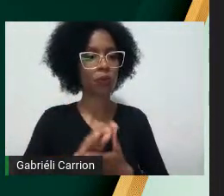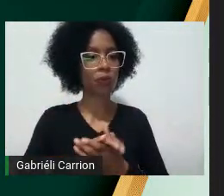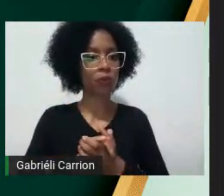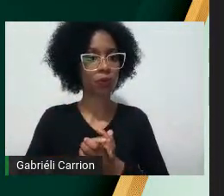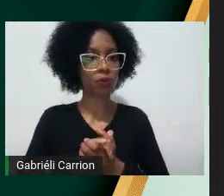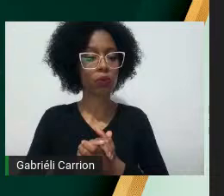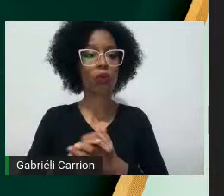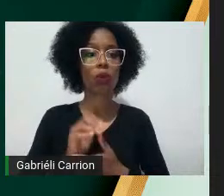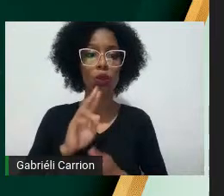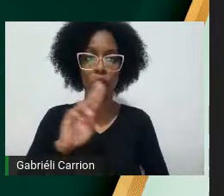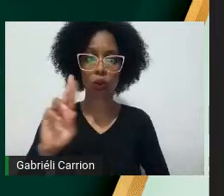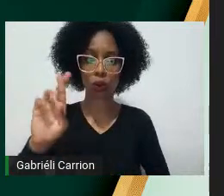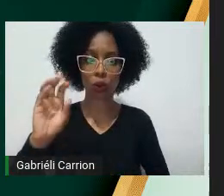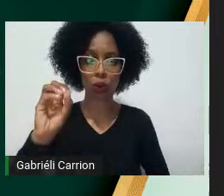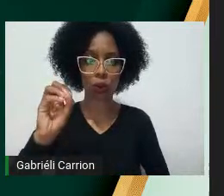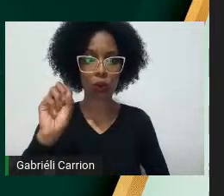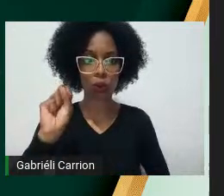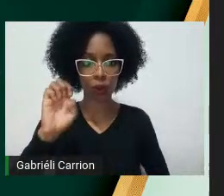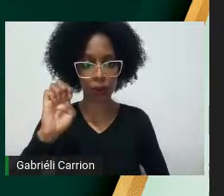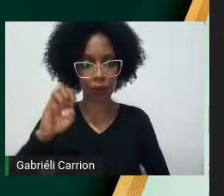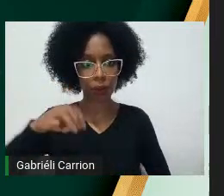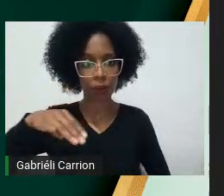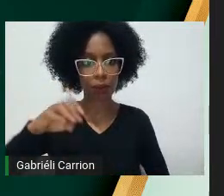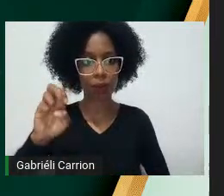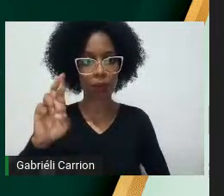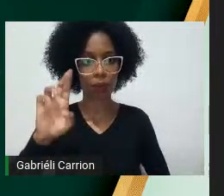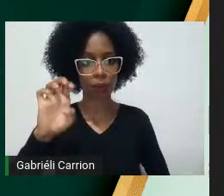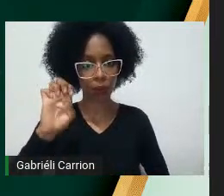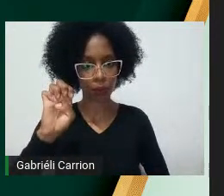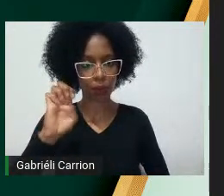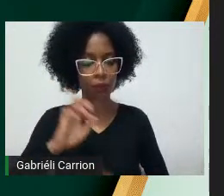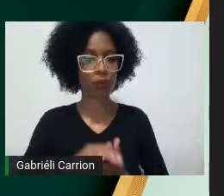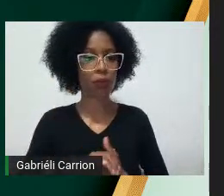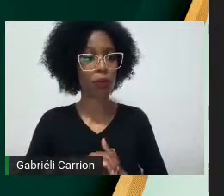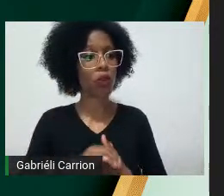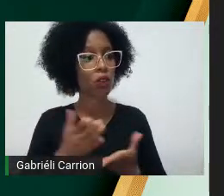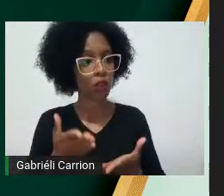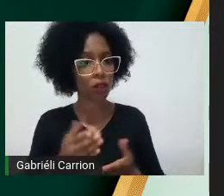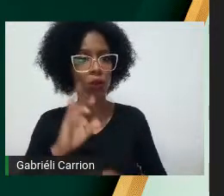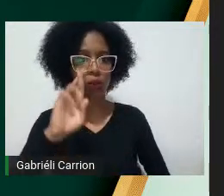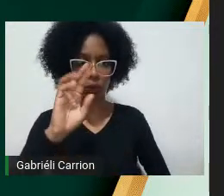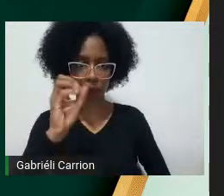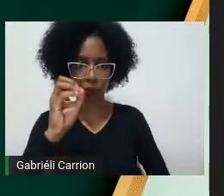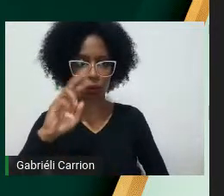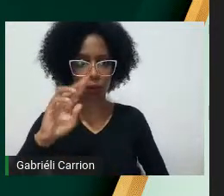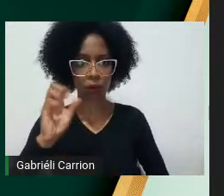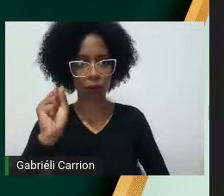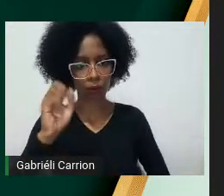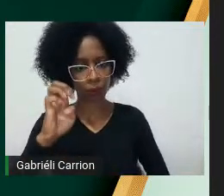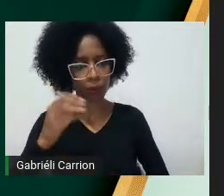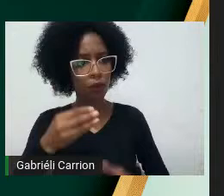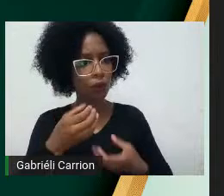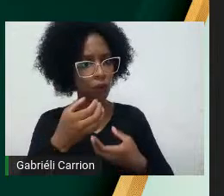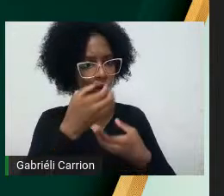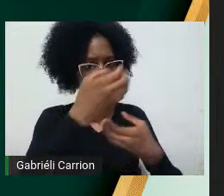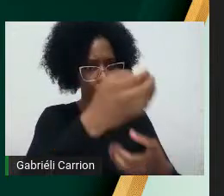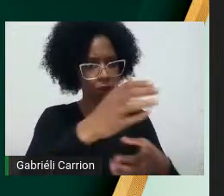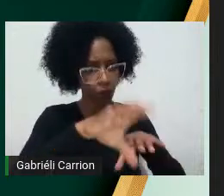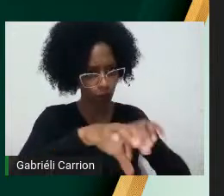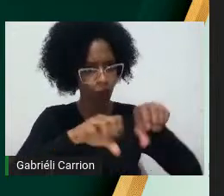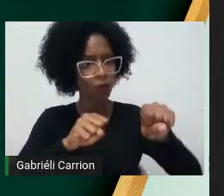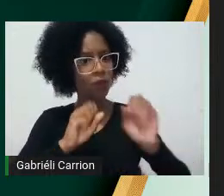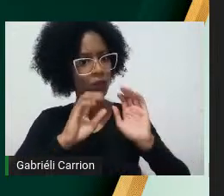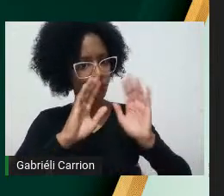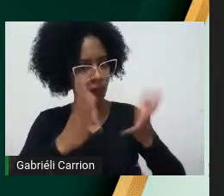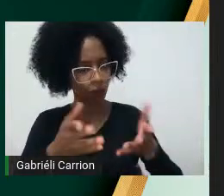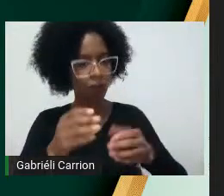Rosimere Machado dos Santos. Confiro a Rosimere Machado dos Santos o grau de licenciada em